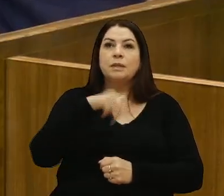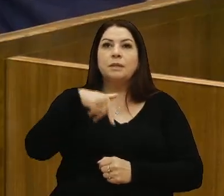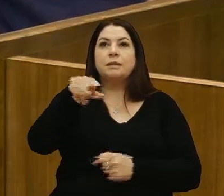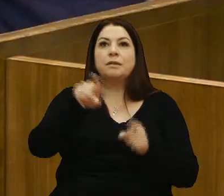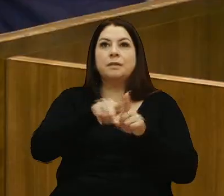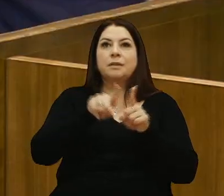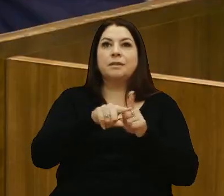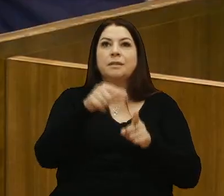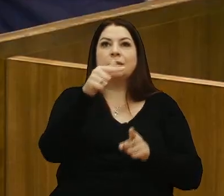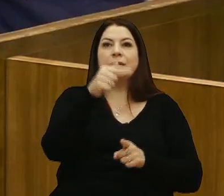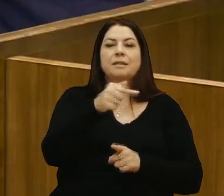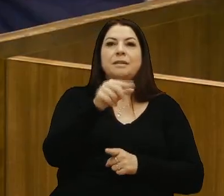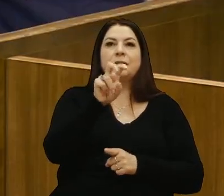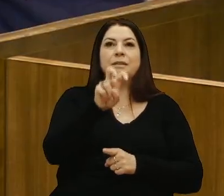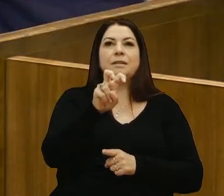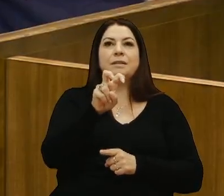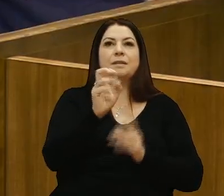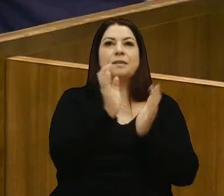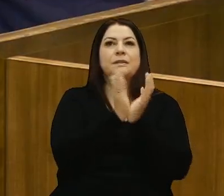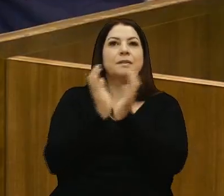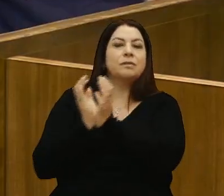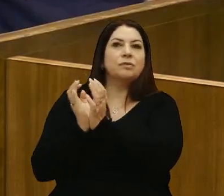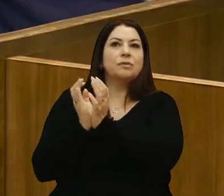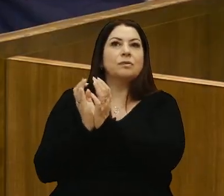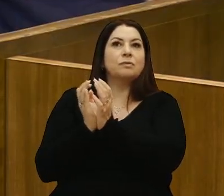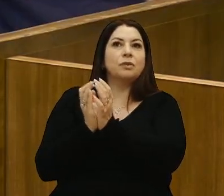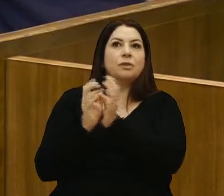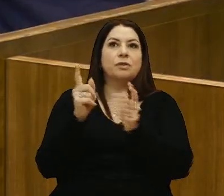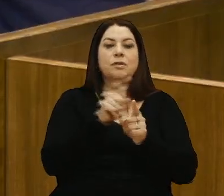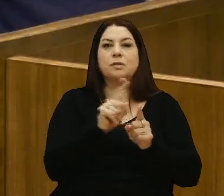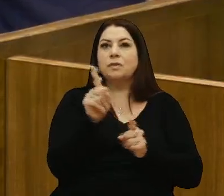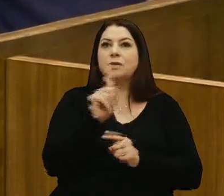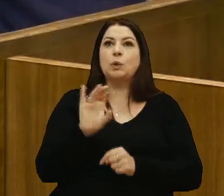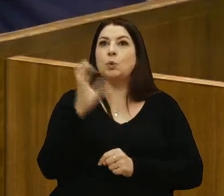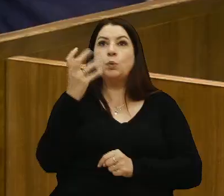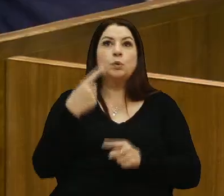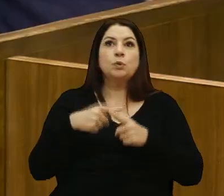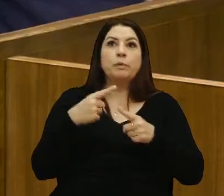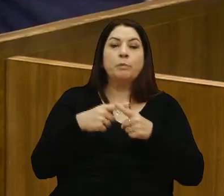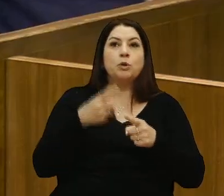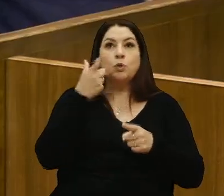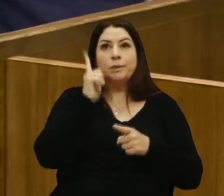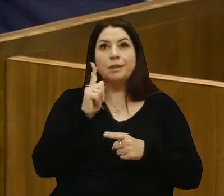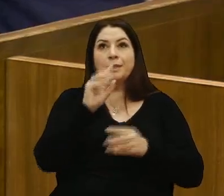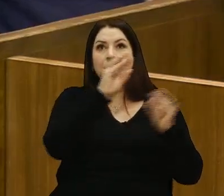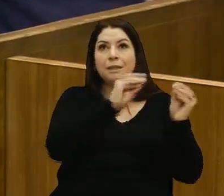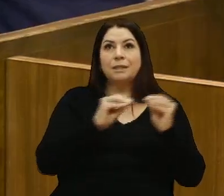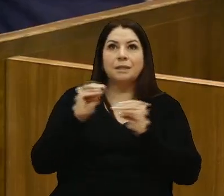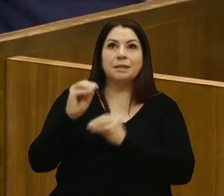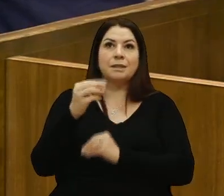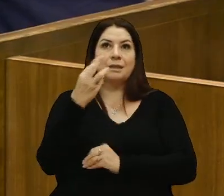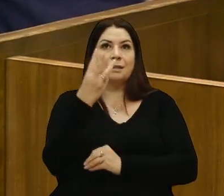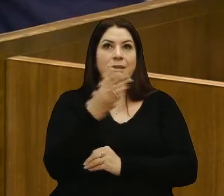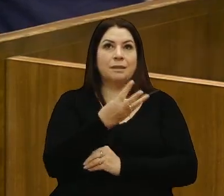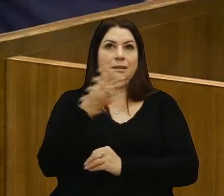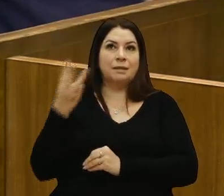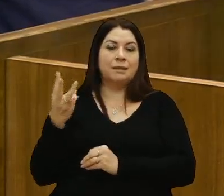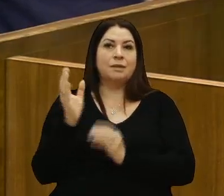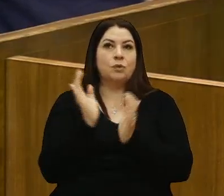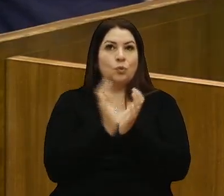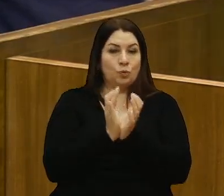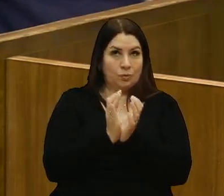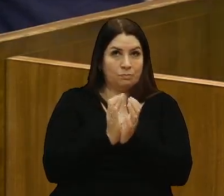era de 75 turmas e que isso não aconteceu porque só conseguiram transferir 33